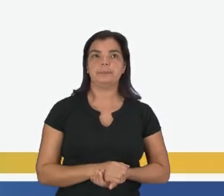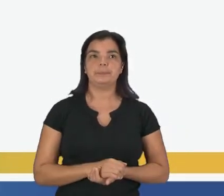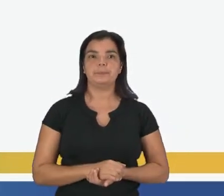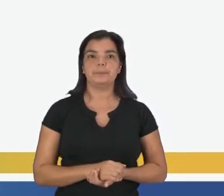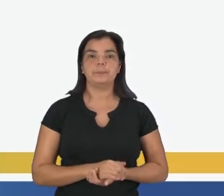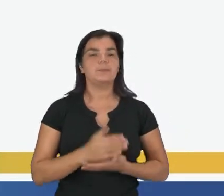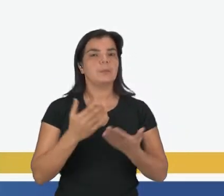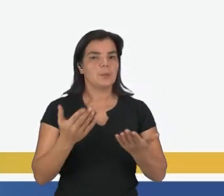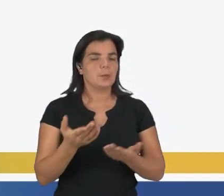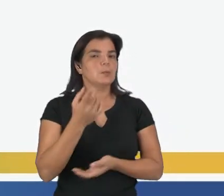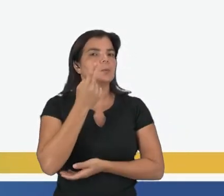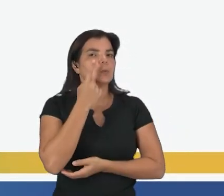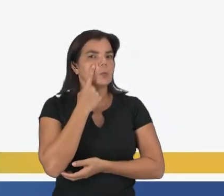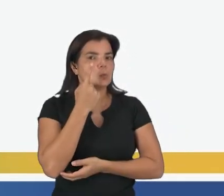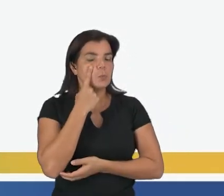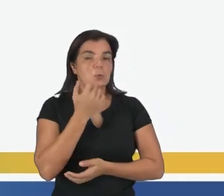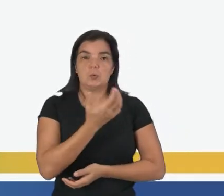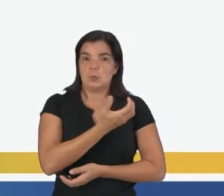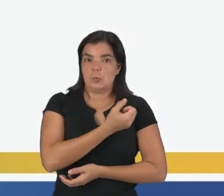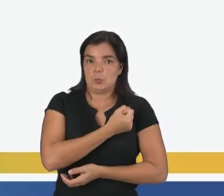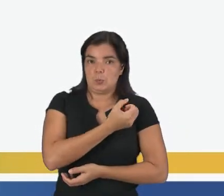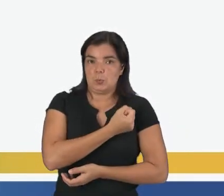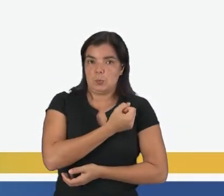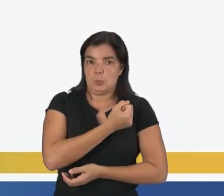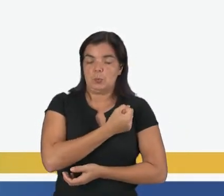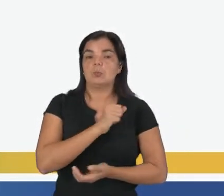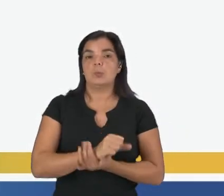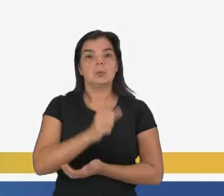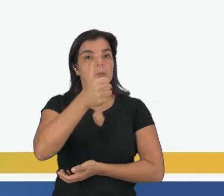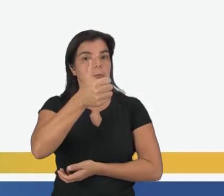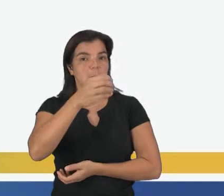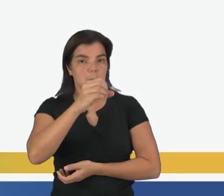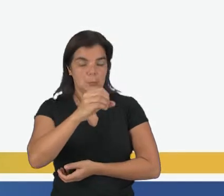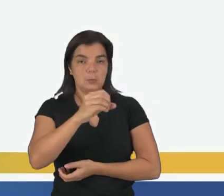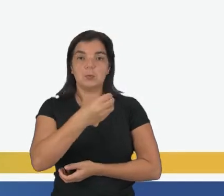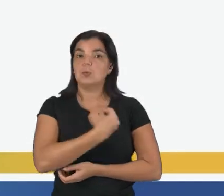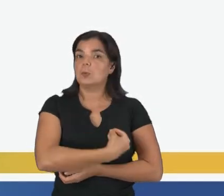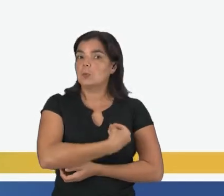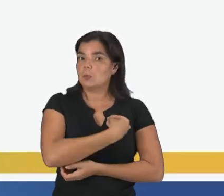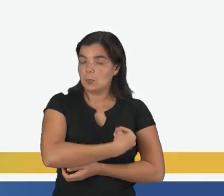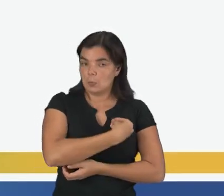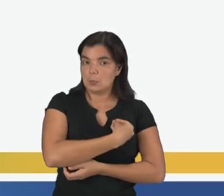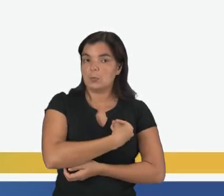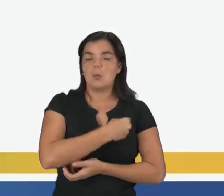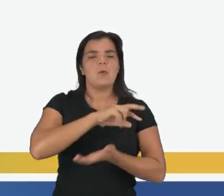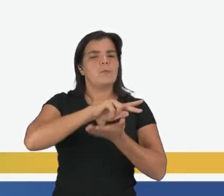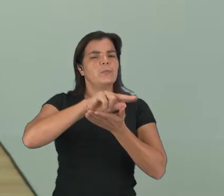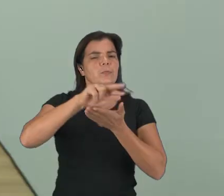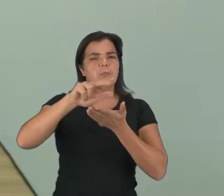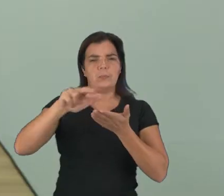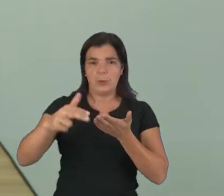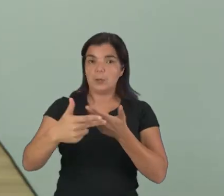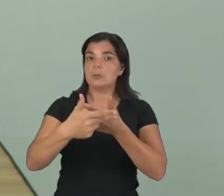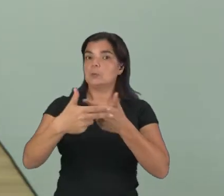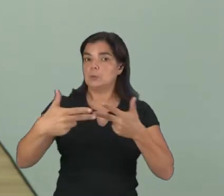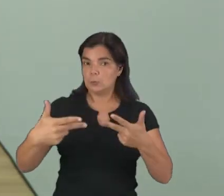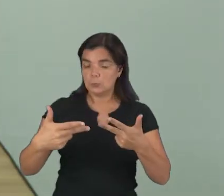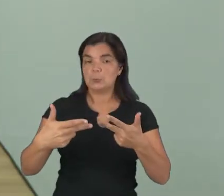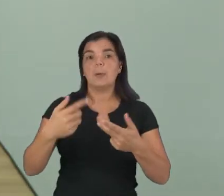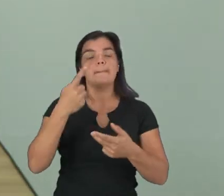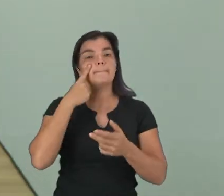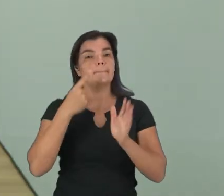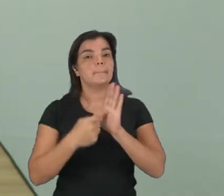quiosque? Nós vimos que os números decimais eles estão presentes em várias unidades de medidas